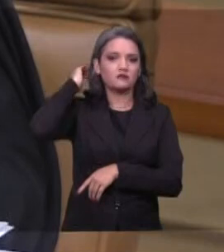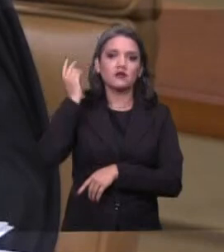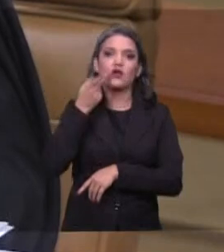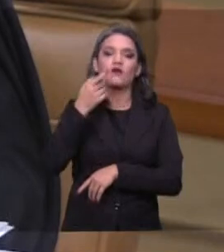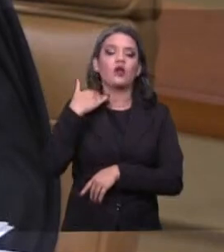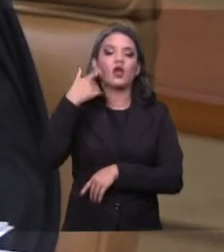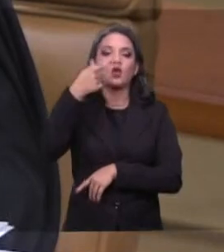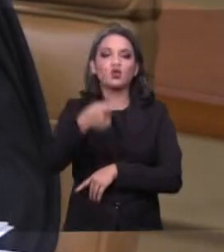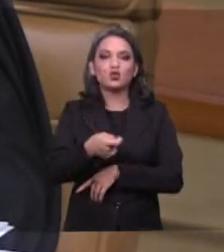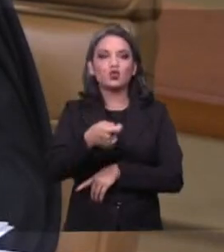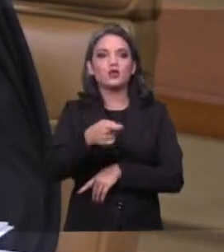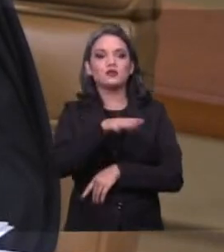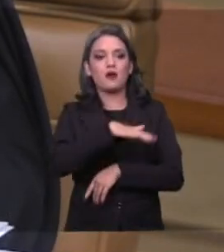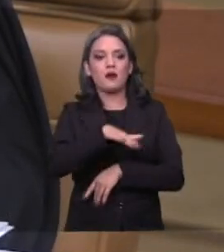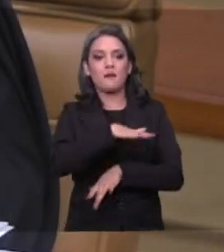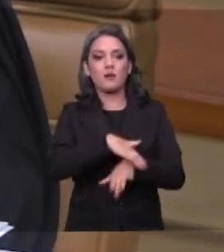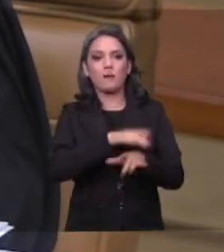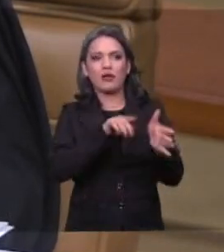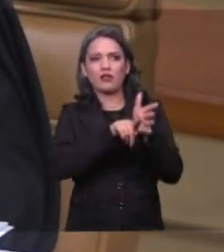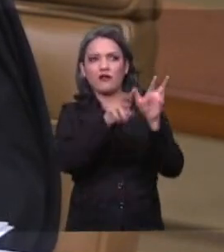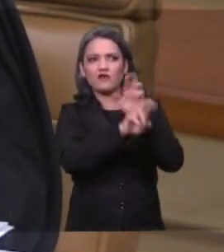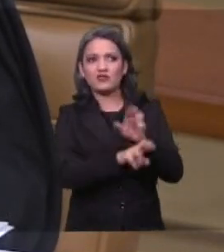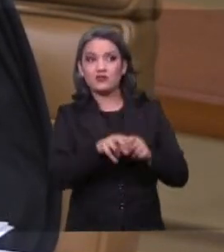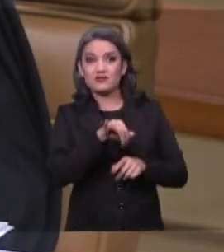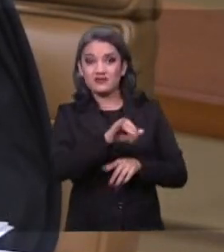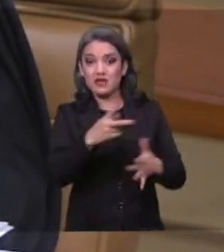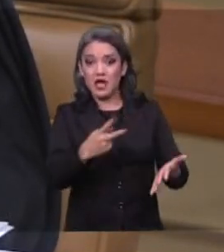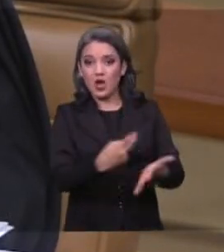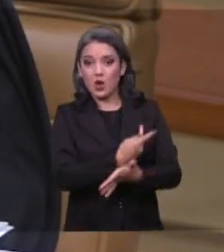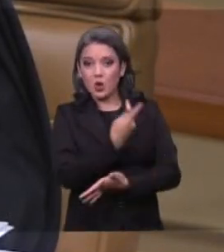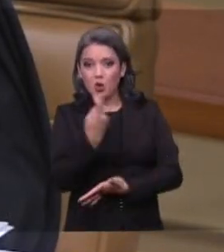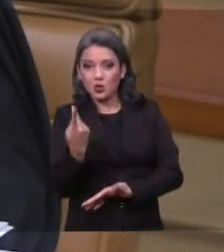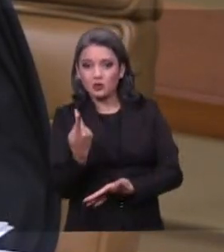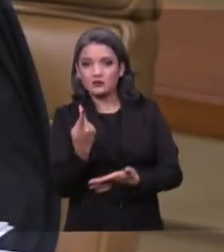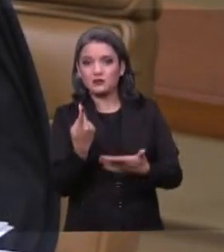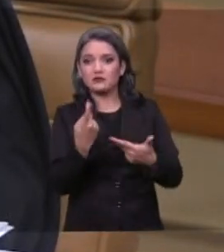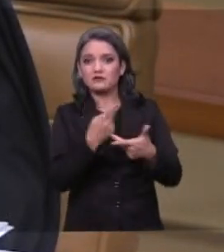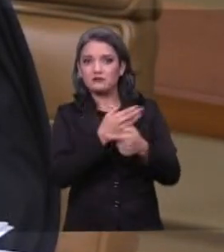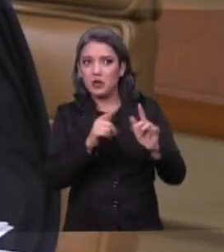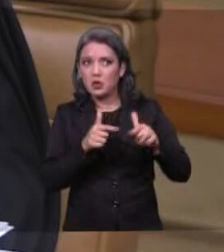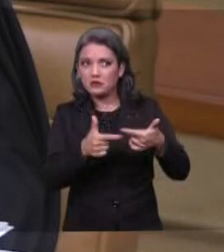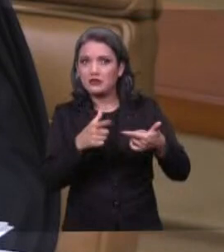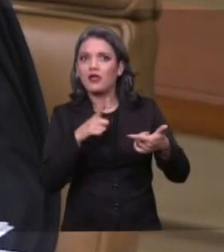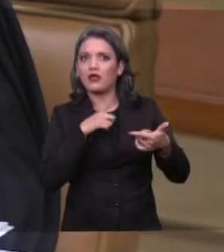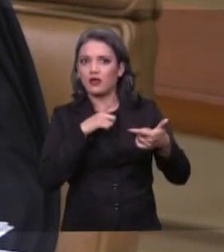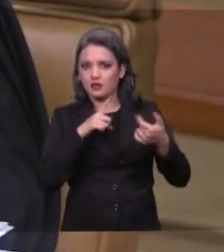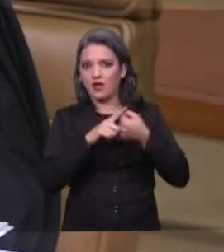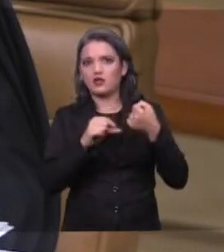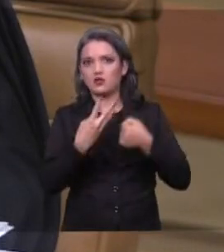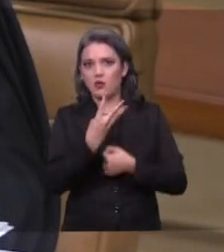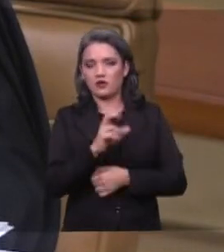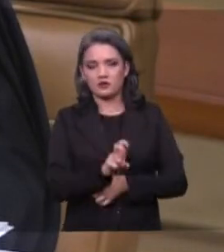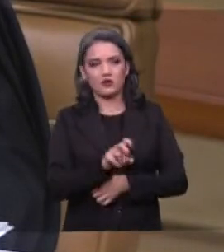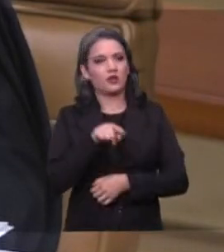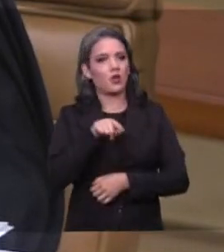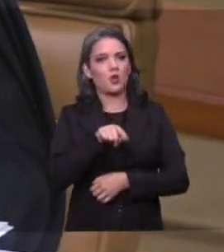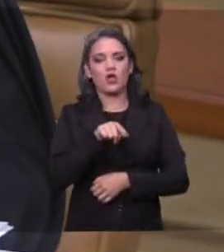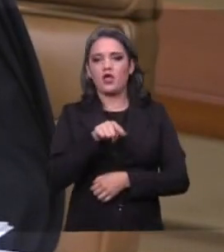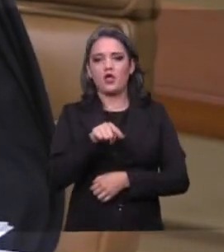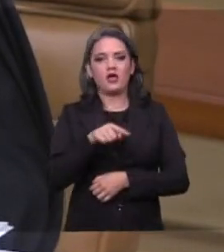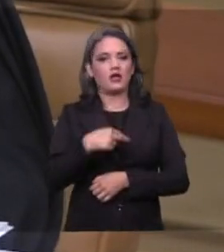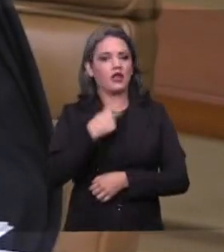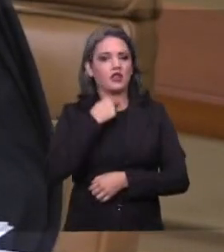que o juiz que na fase de investigação praticar qualquer ato, incluído nas competências dos artigos 4º e 5º, ficará impedido de